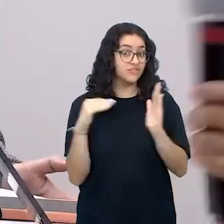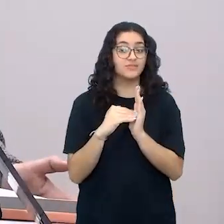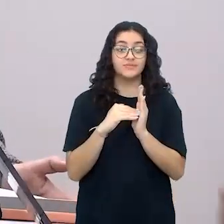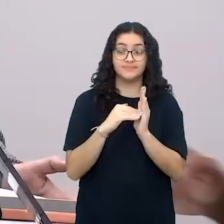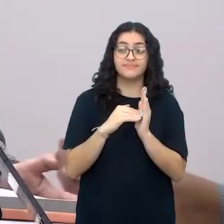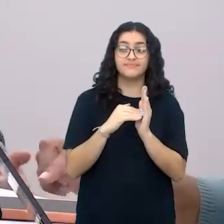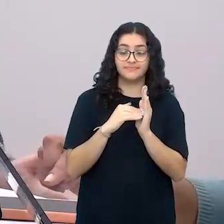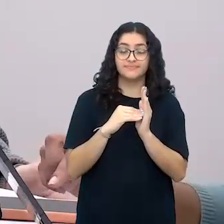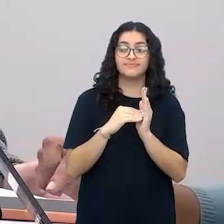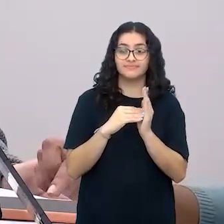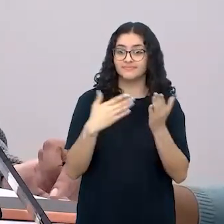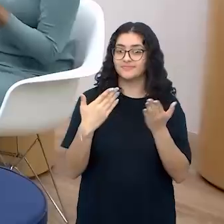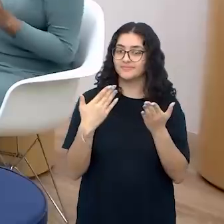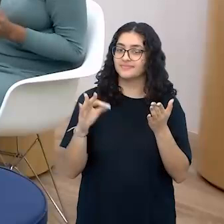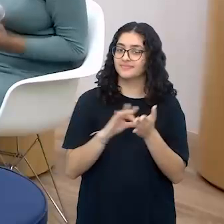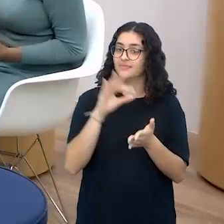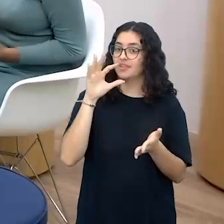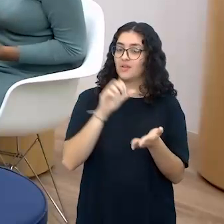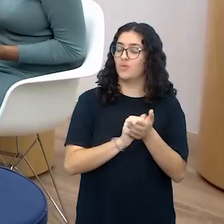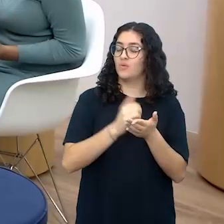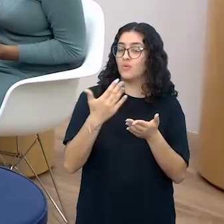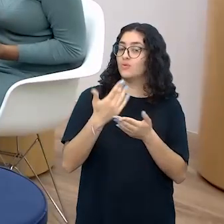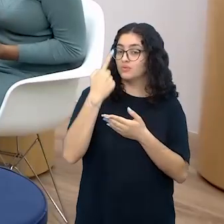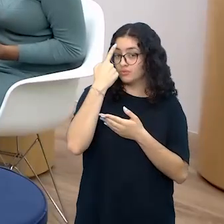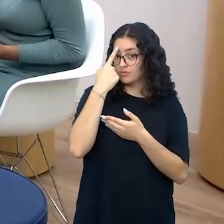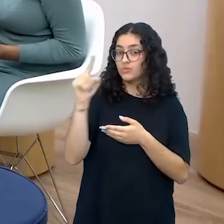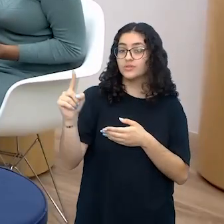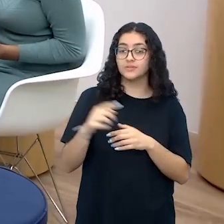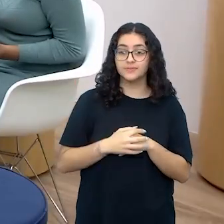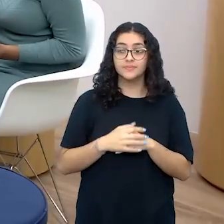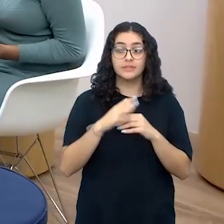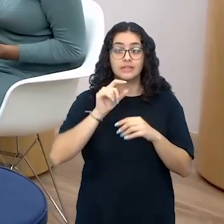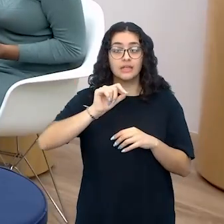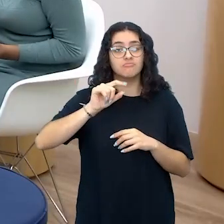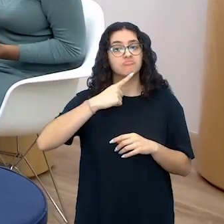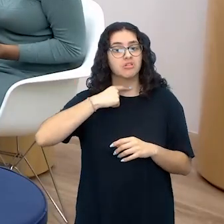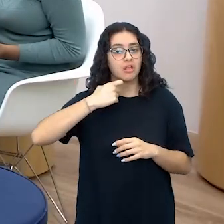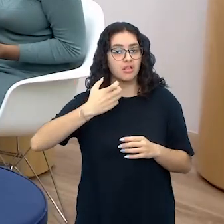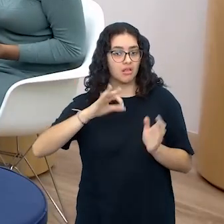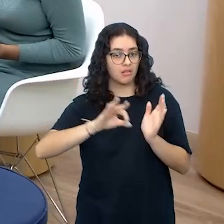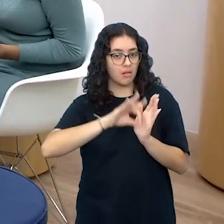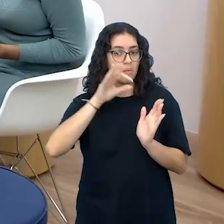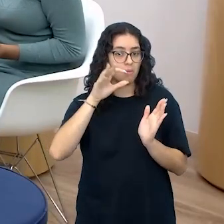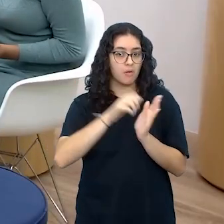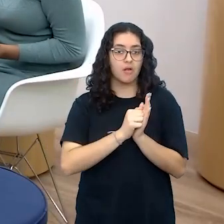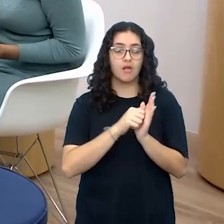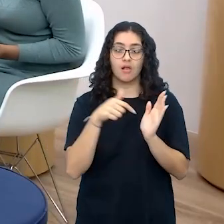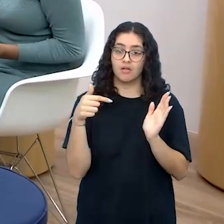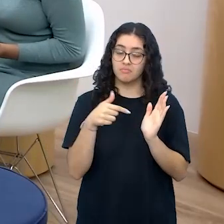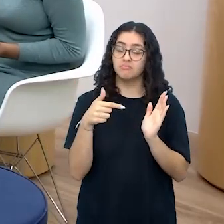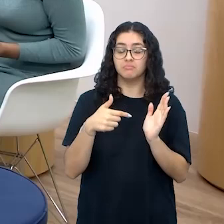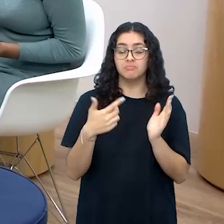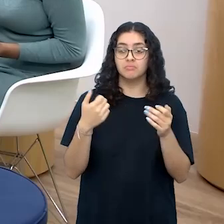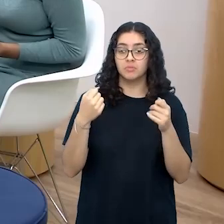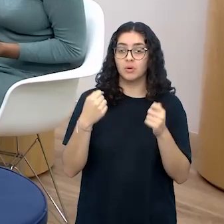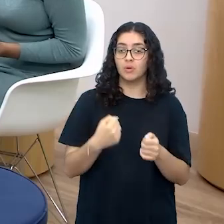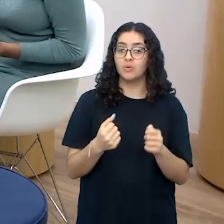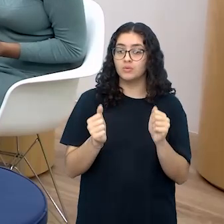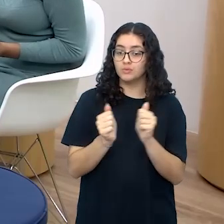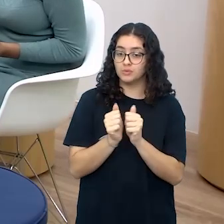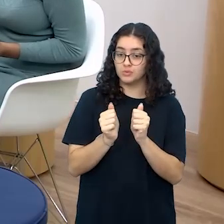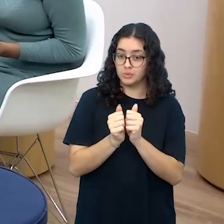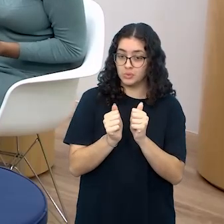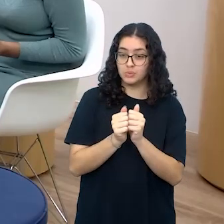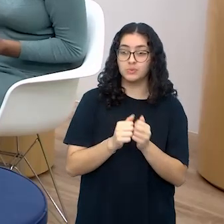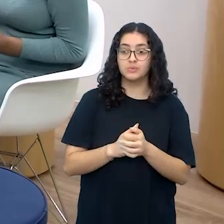inscrição, né, Luanda? Hoje é o último dia. Quem puder lá inscrever no programa para estar